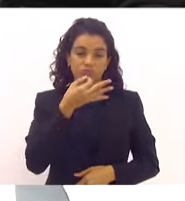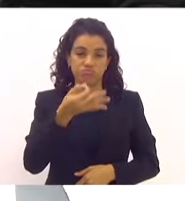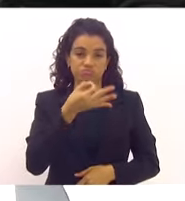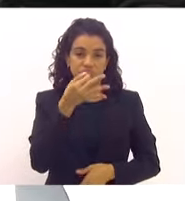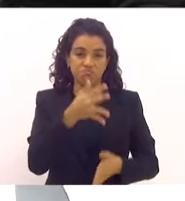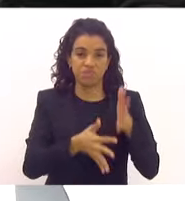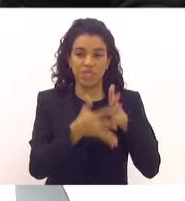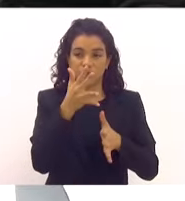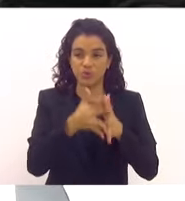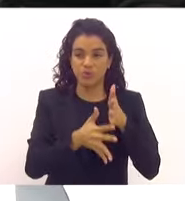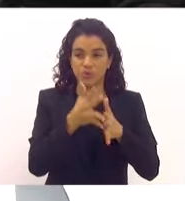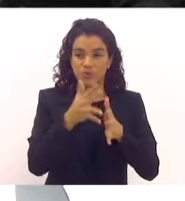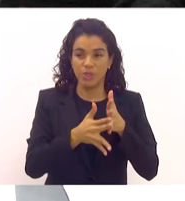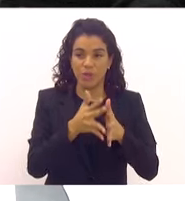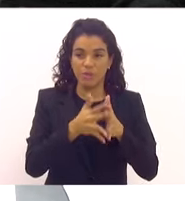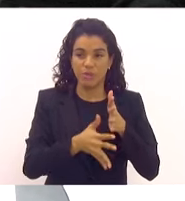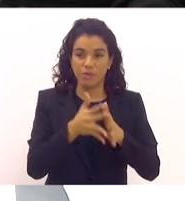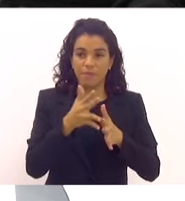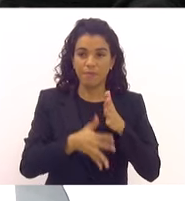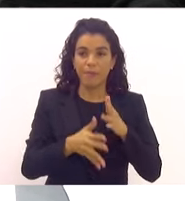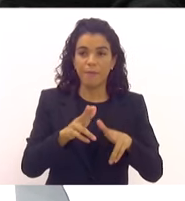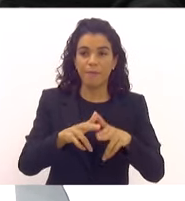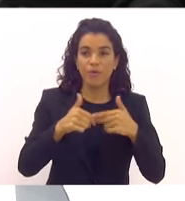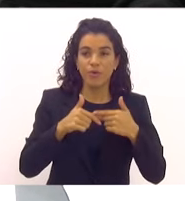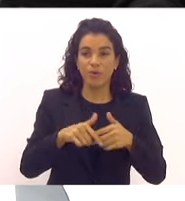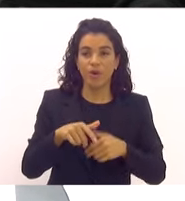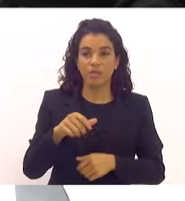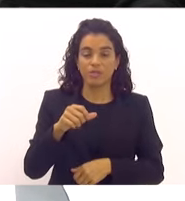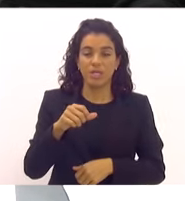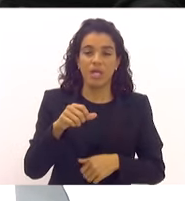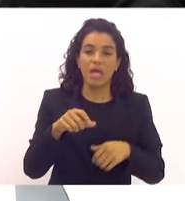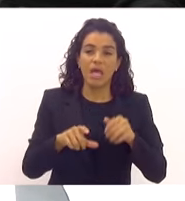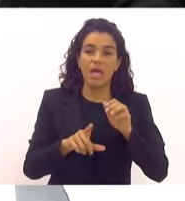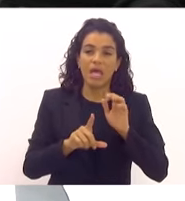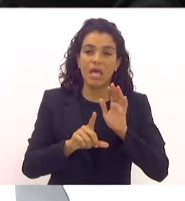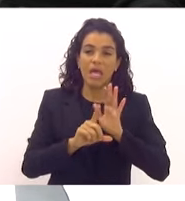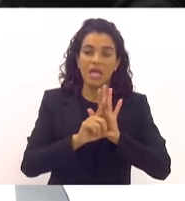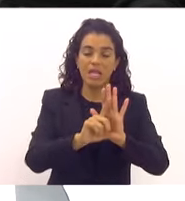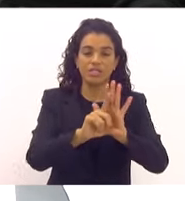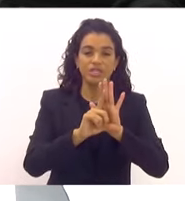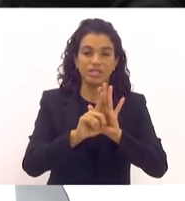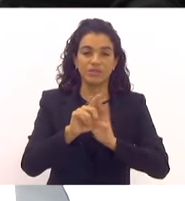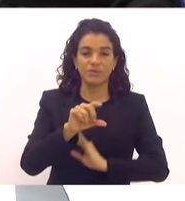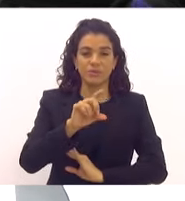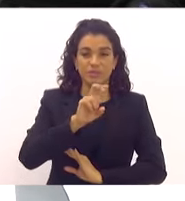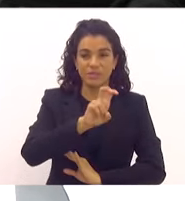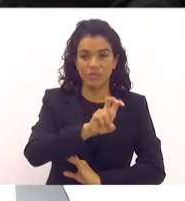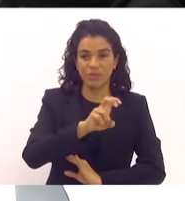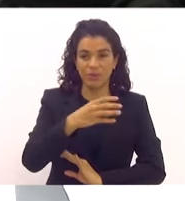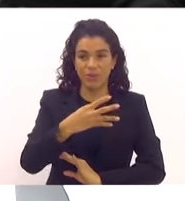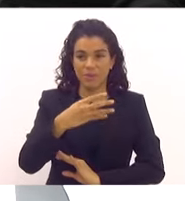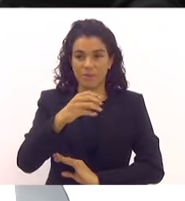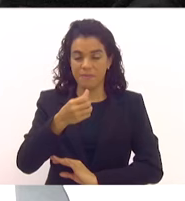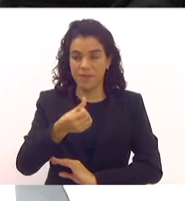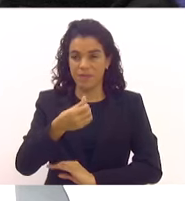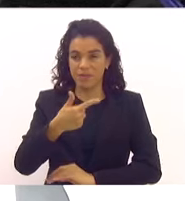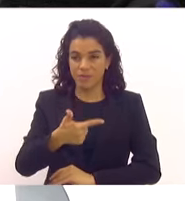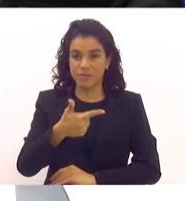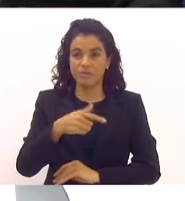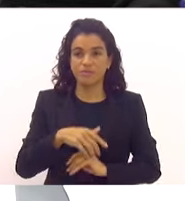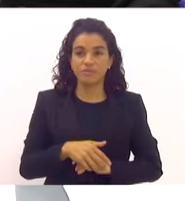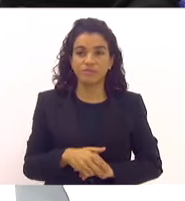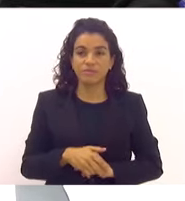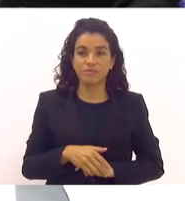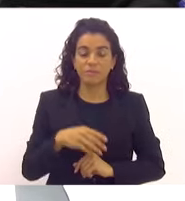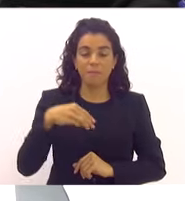prejudicabilidade, função da indicação legislativa número 564 de 22, do deputado Marcelo